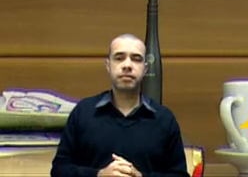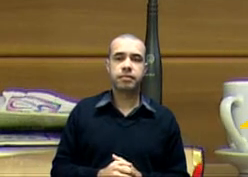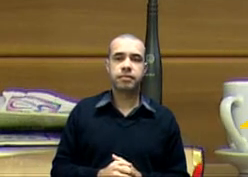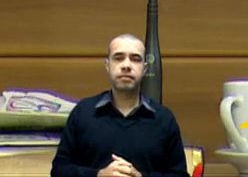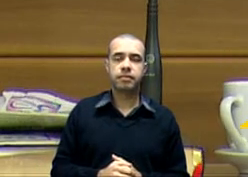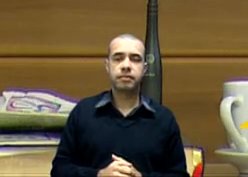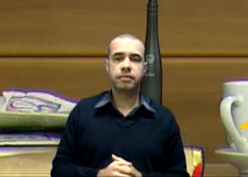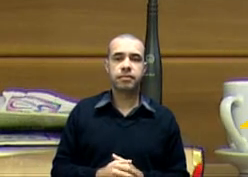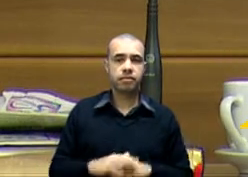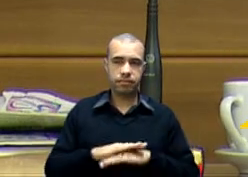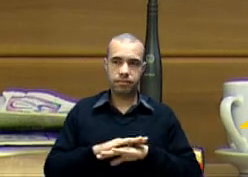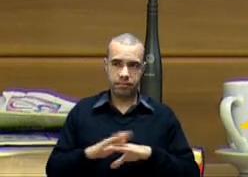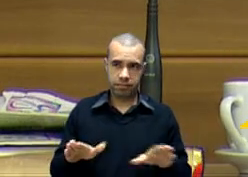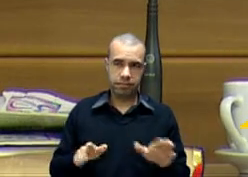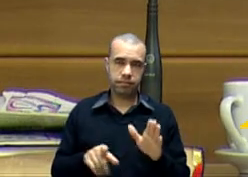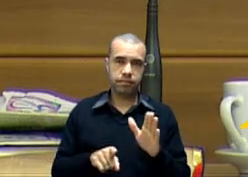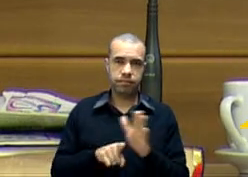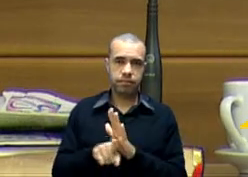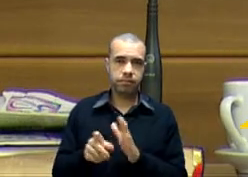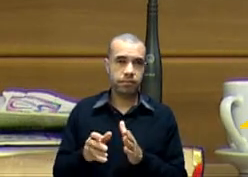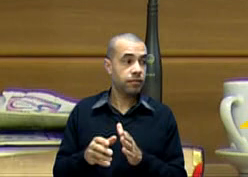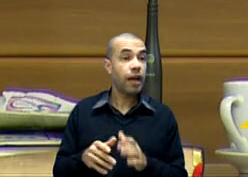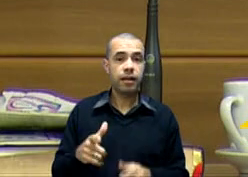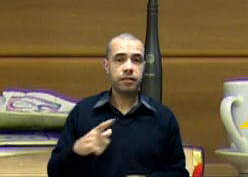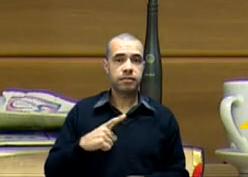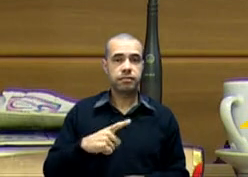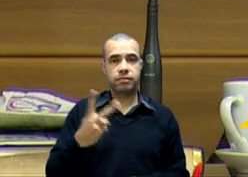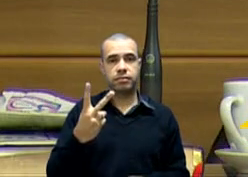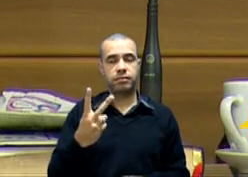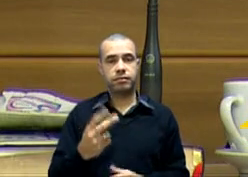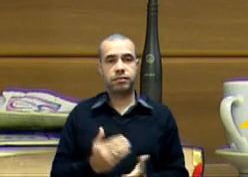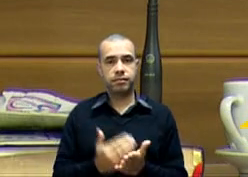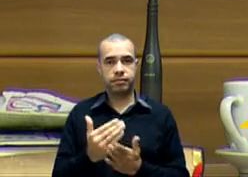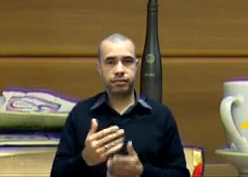Está encerrados os requerimentos. Tem mais dois aqui.